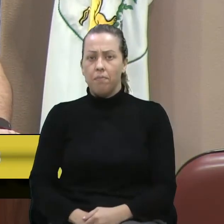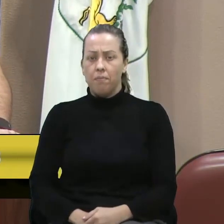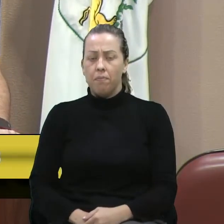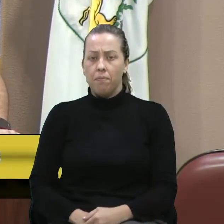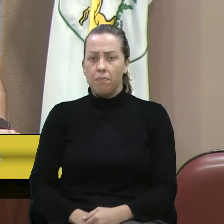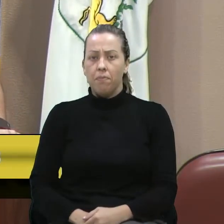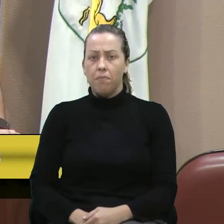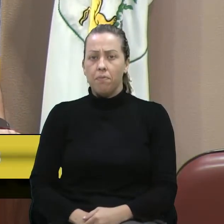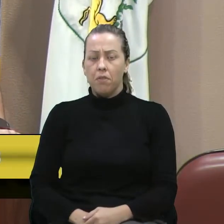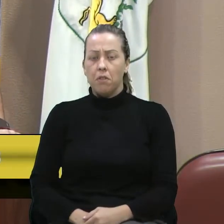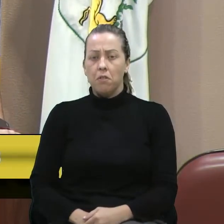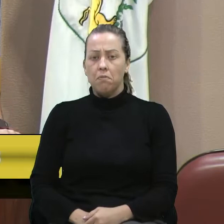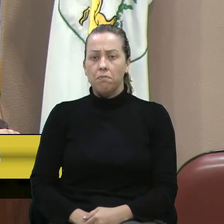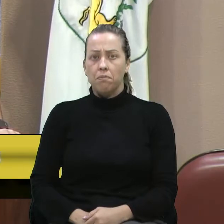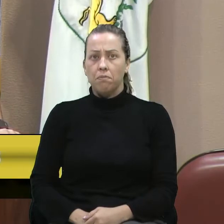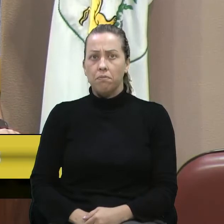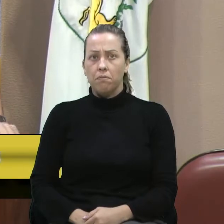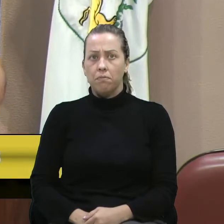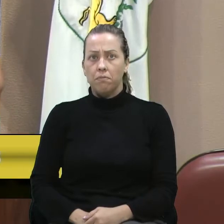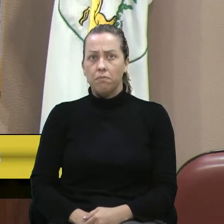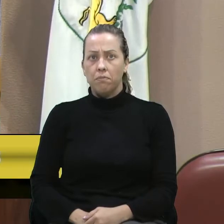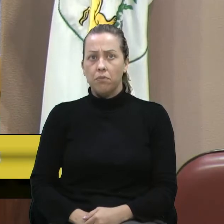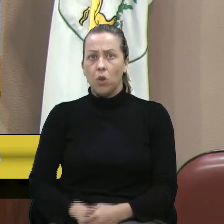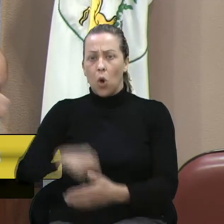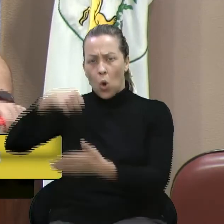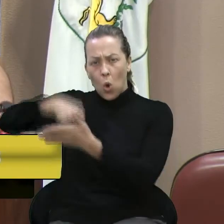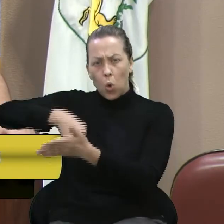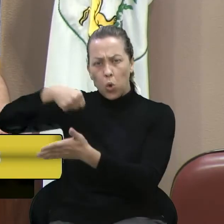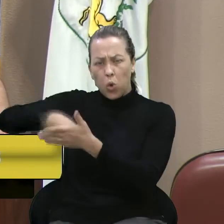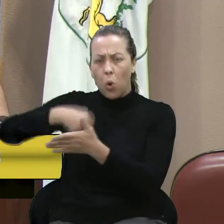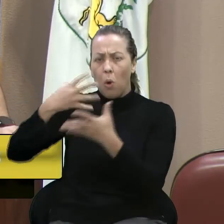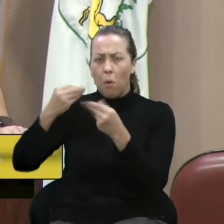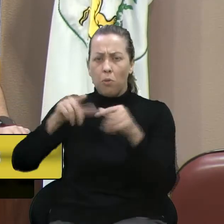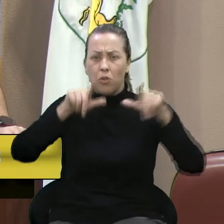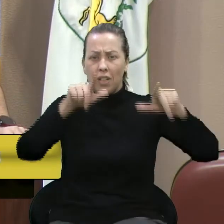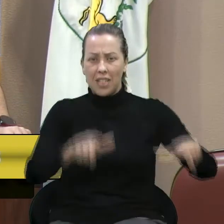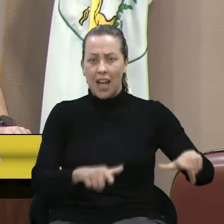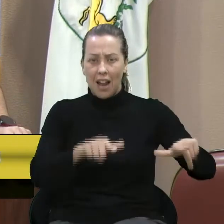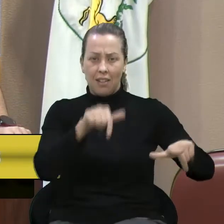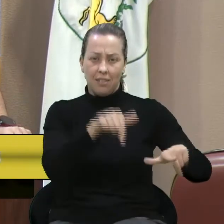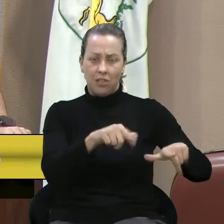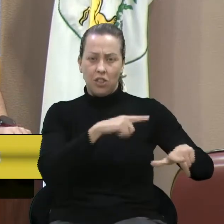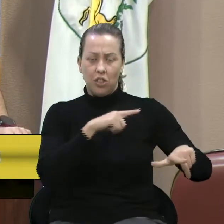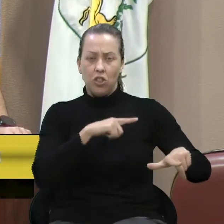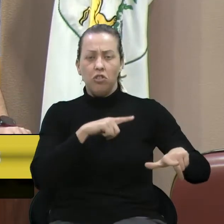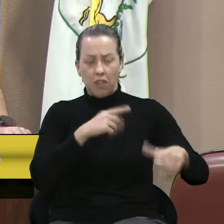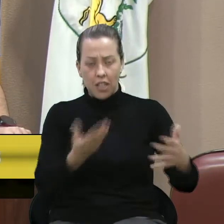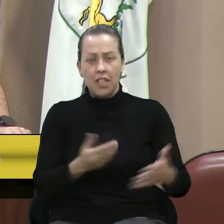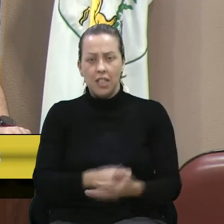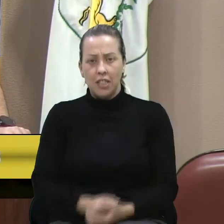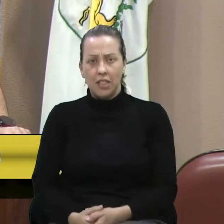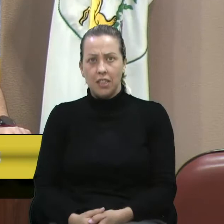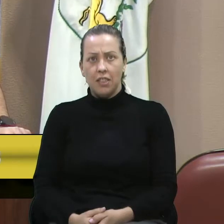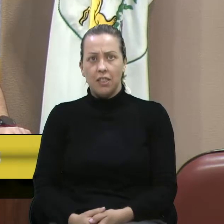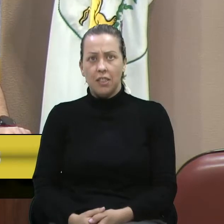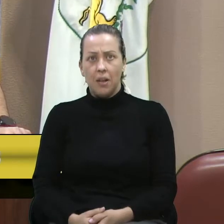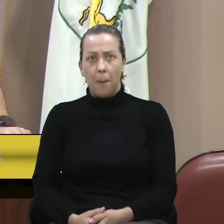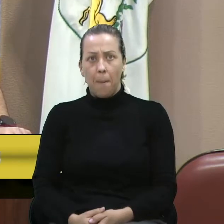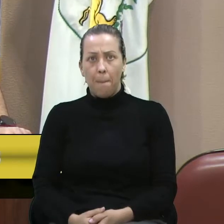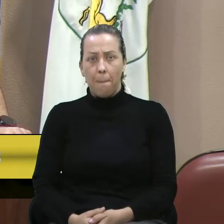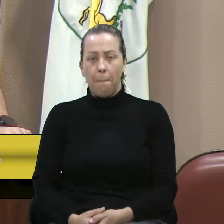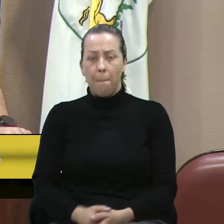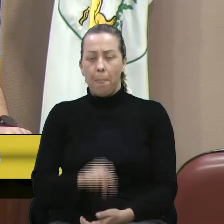né? E foi um dos que lutou tanto para que essa sala acontecesse e virasse, né,